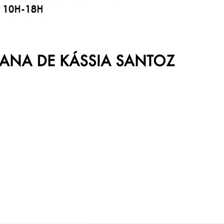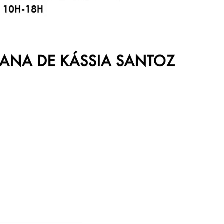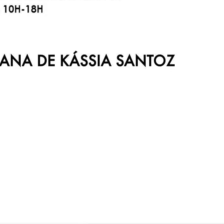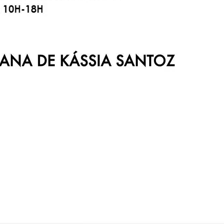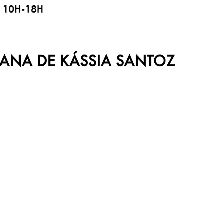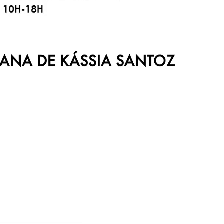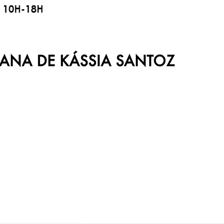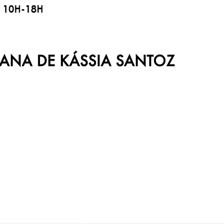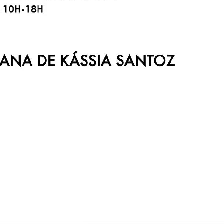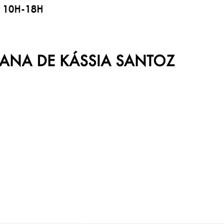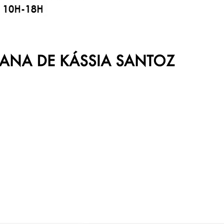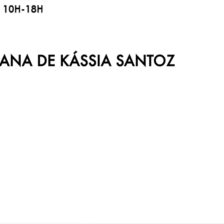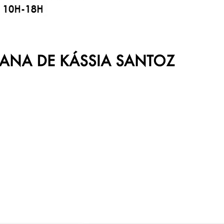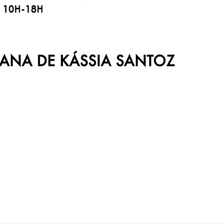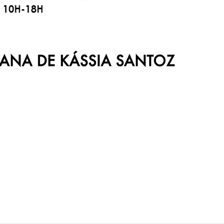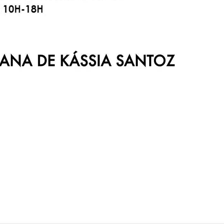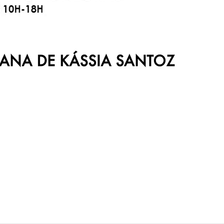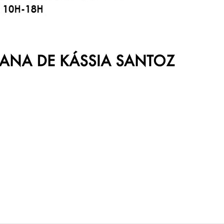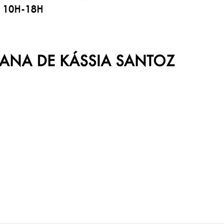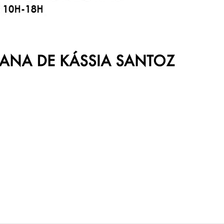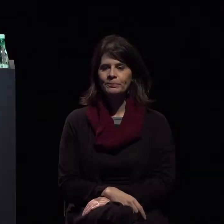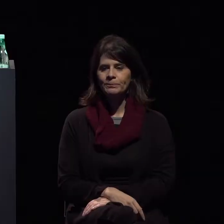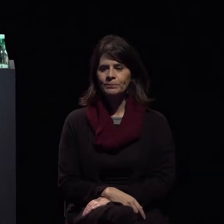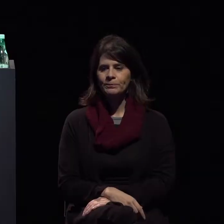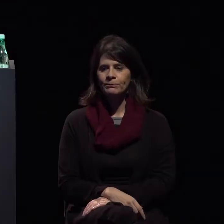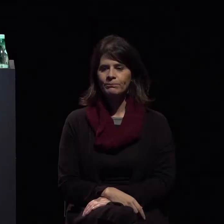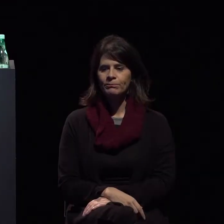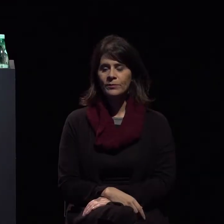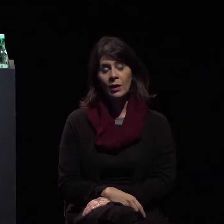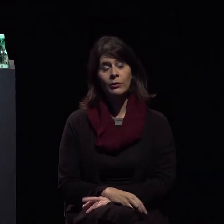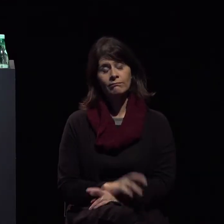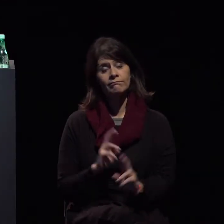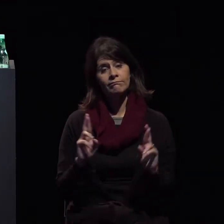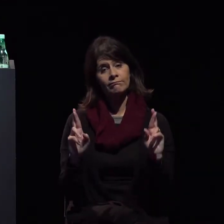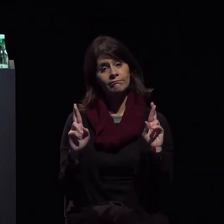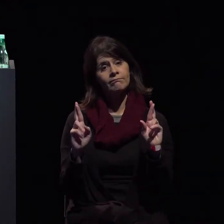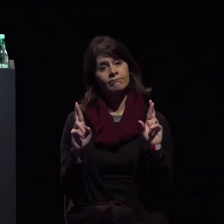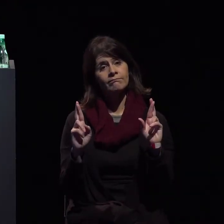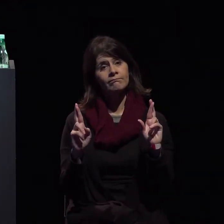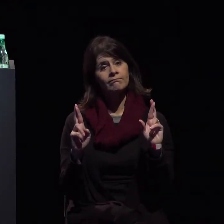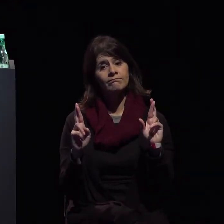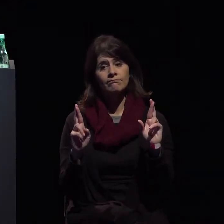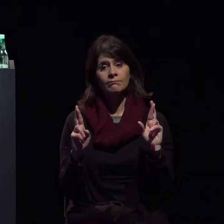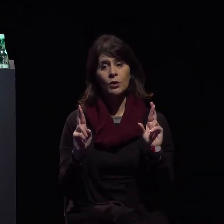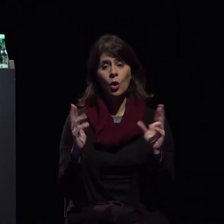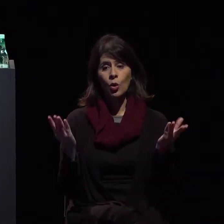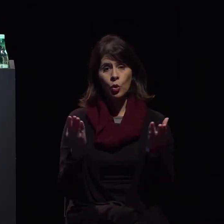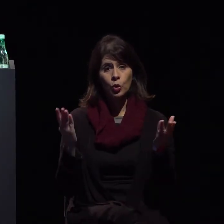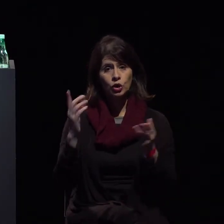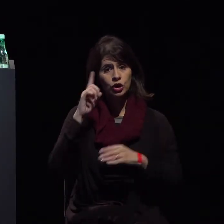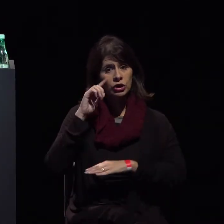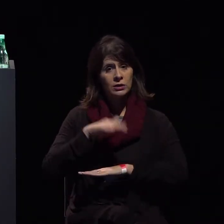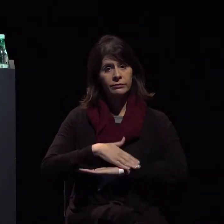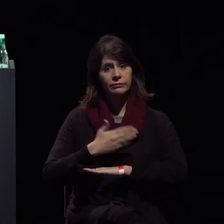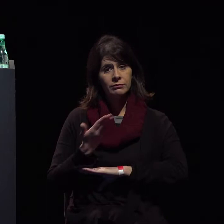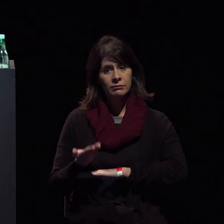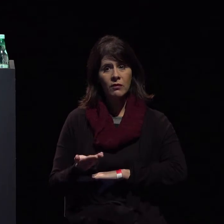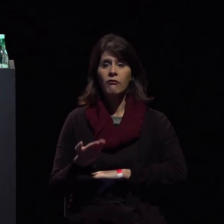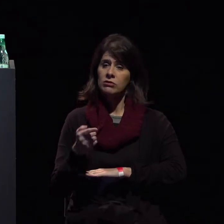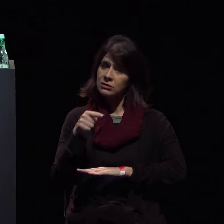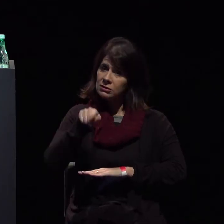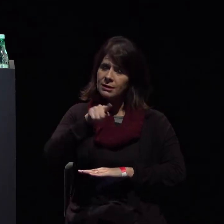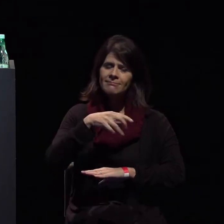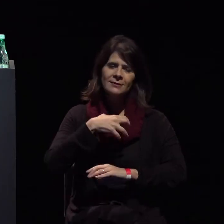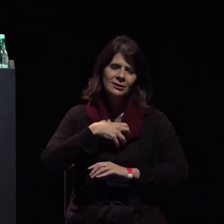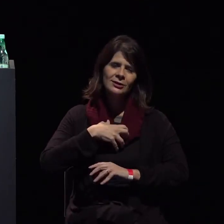Bom dia a todos, a todas. Eu desejo que, ao passar desse dia, que vocês se sintam, de fato,